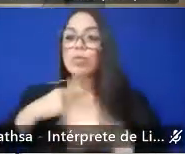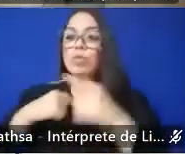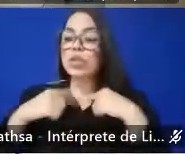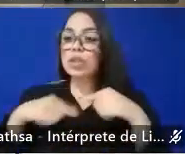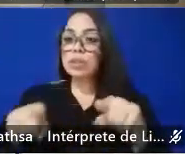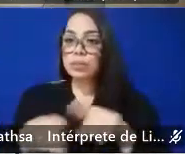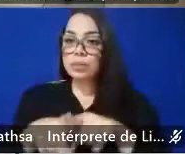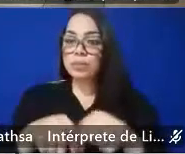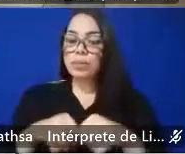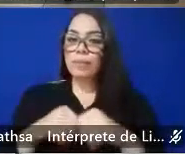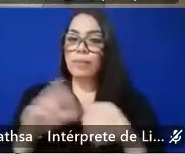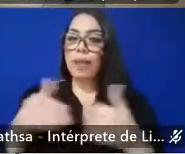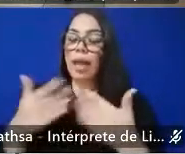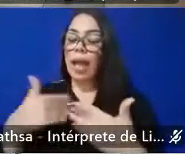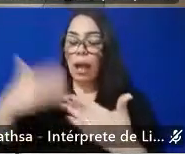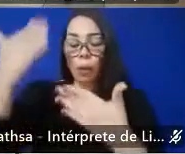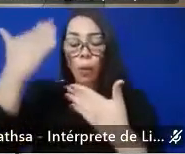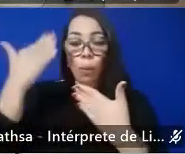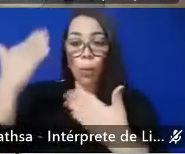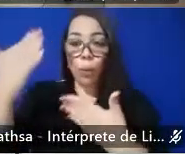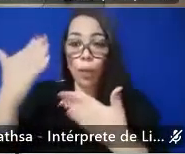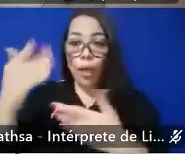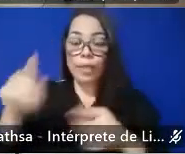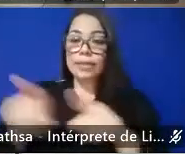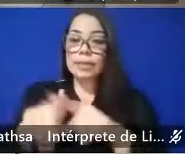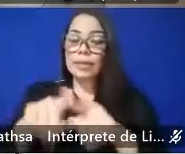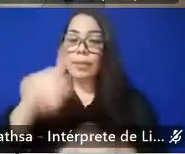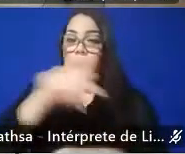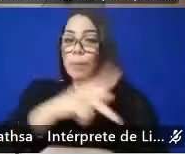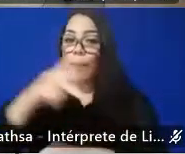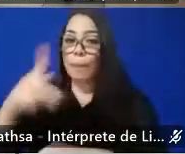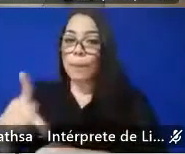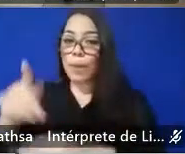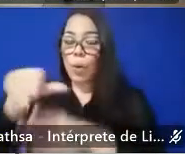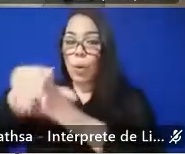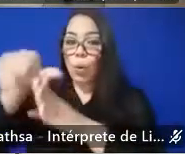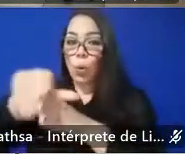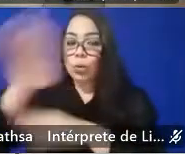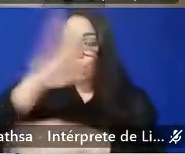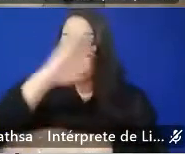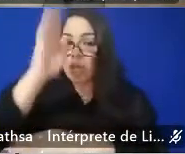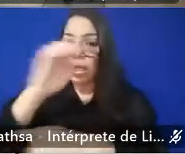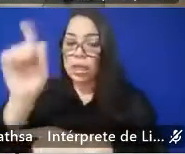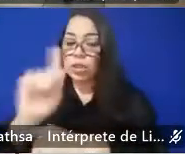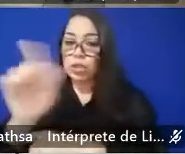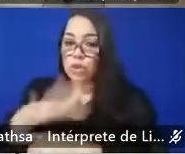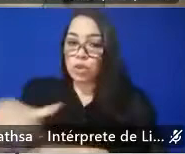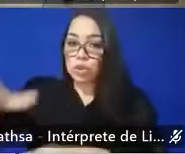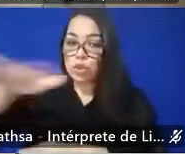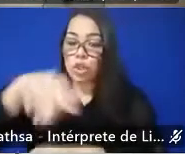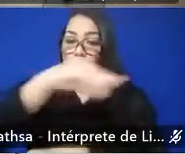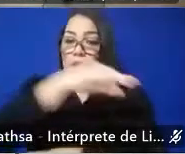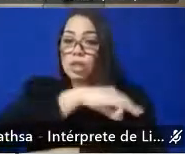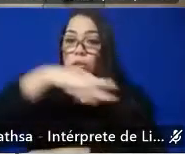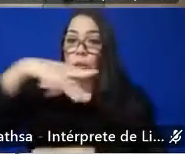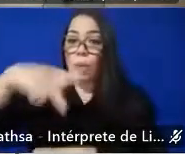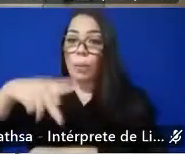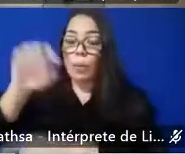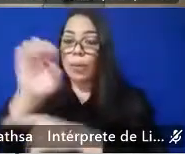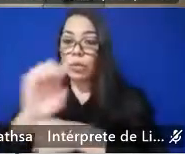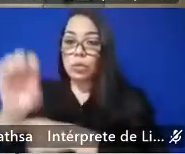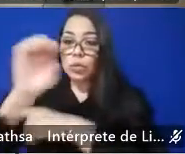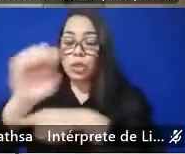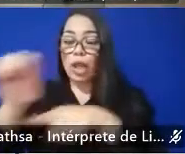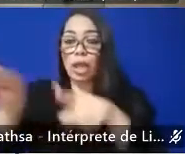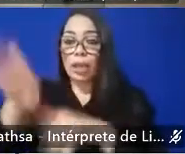a grata oportunidade de presidir o Conselho Nacional dos corregedores-gerais do Ministério Público dos estados e da União onde